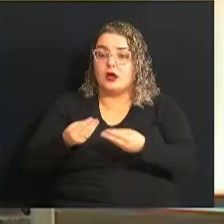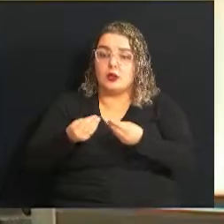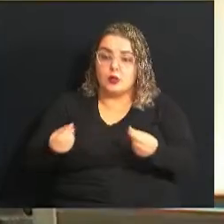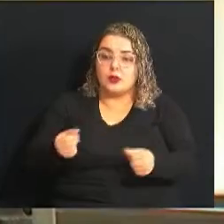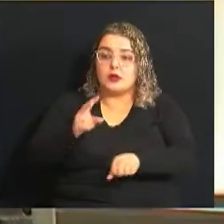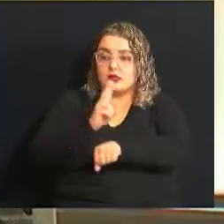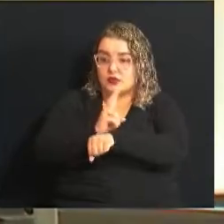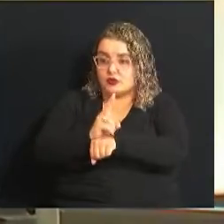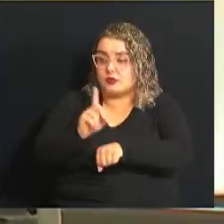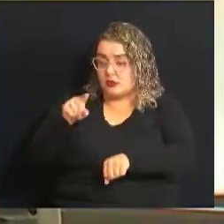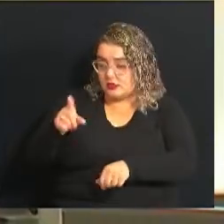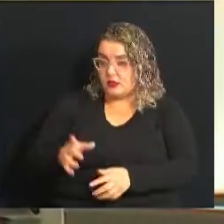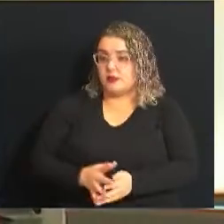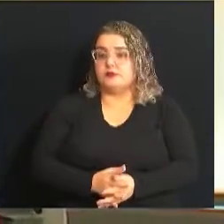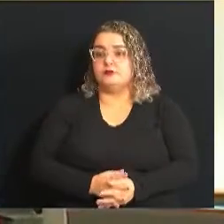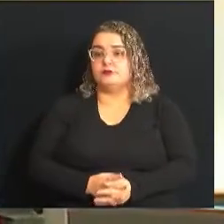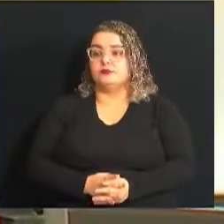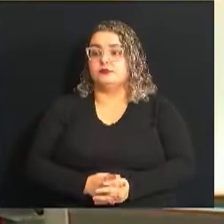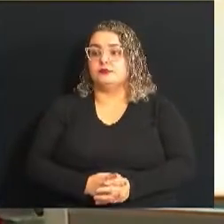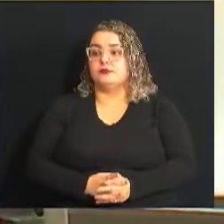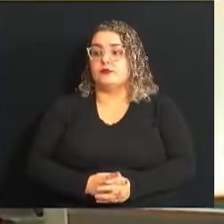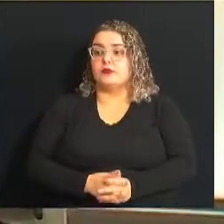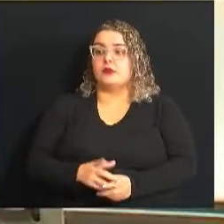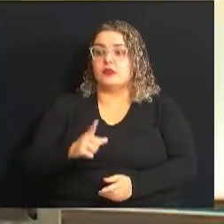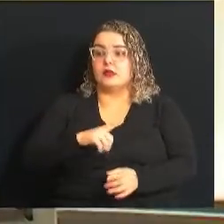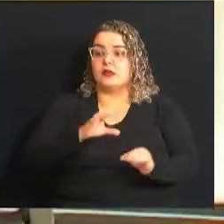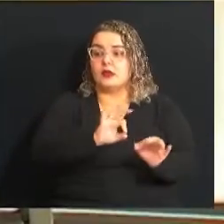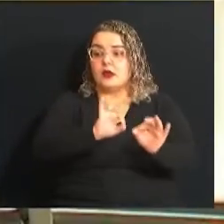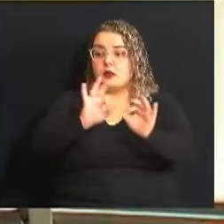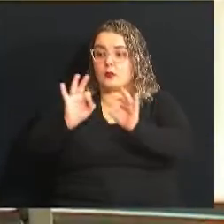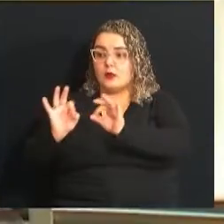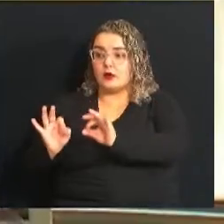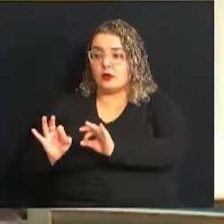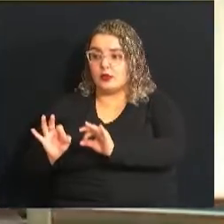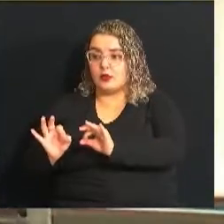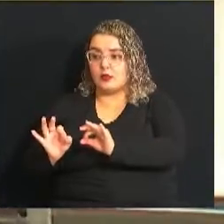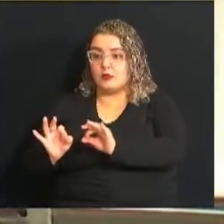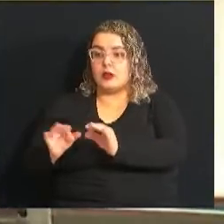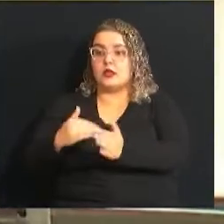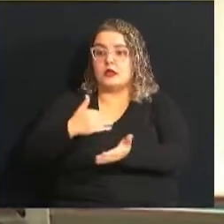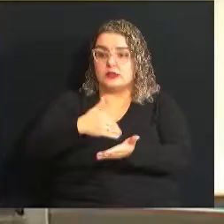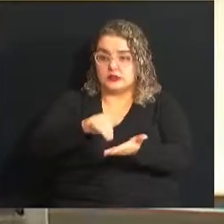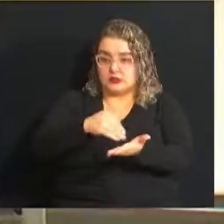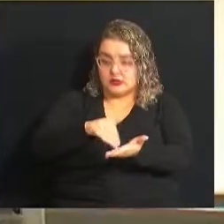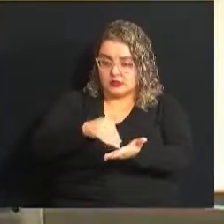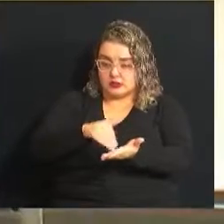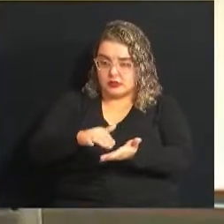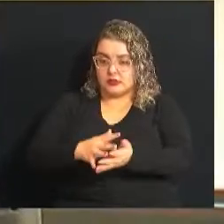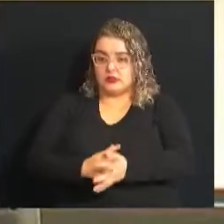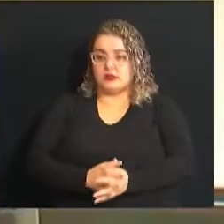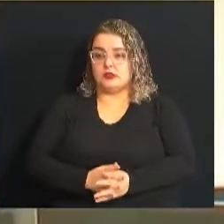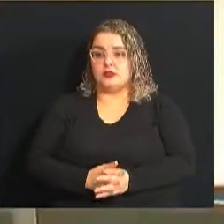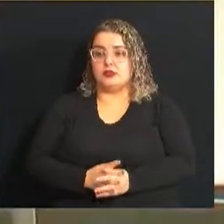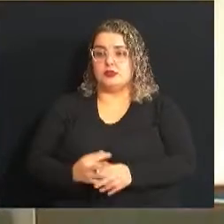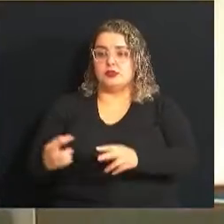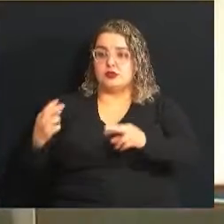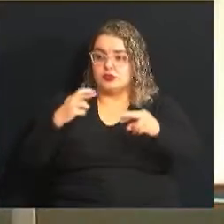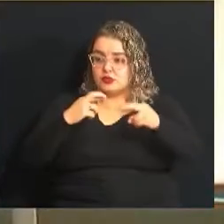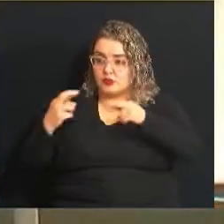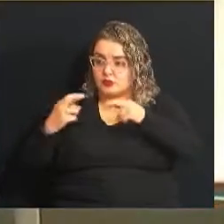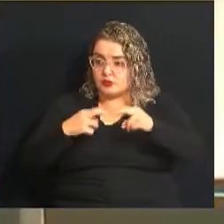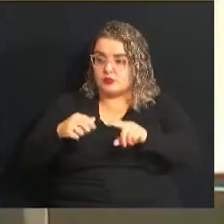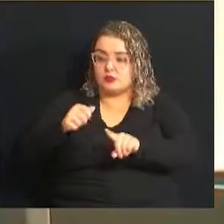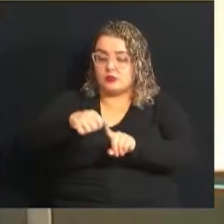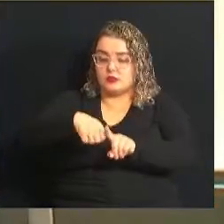é? Isso, existe um acompanhamento da secretaria, somos fiscalizados